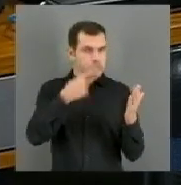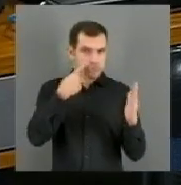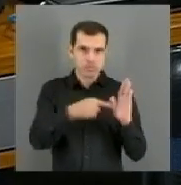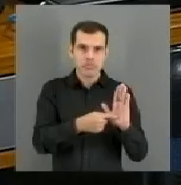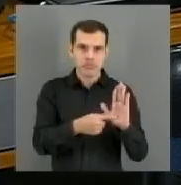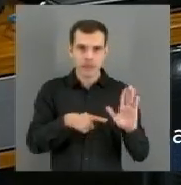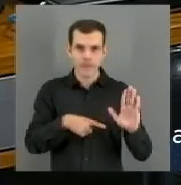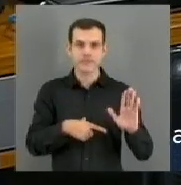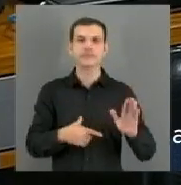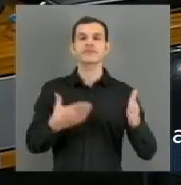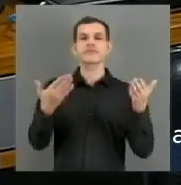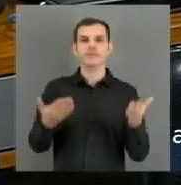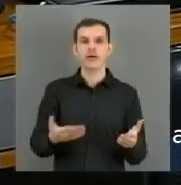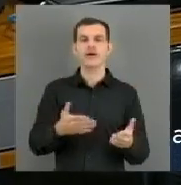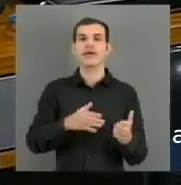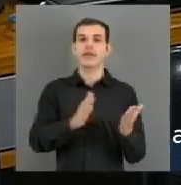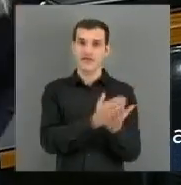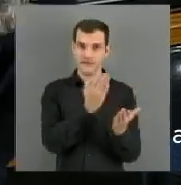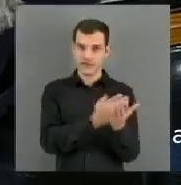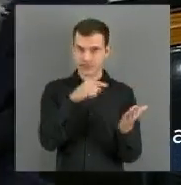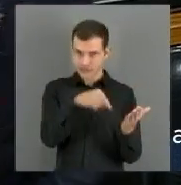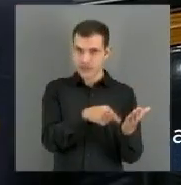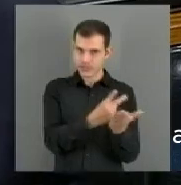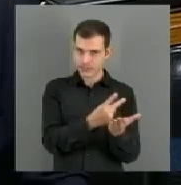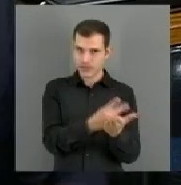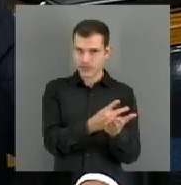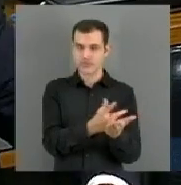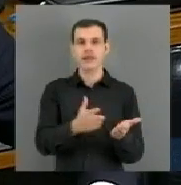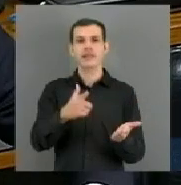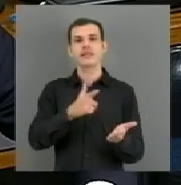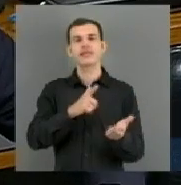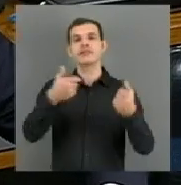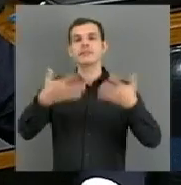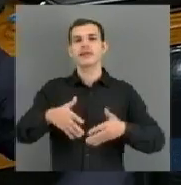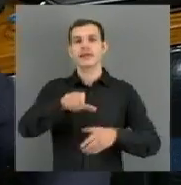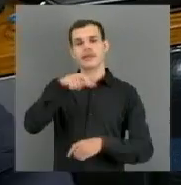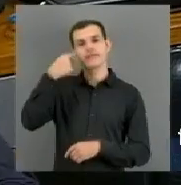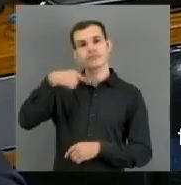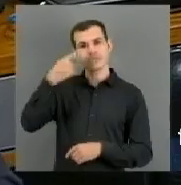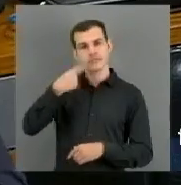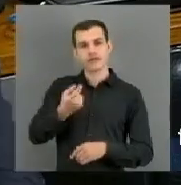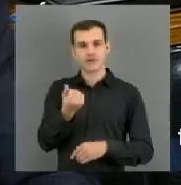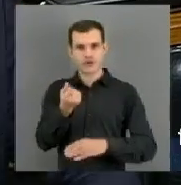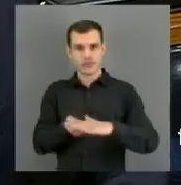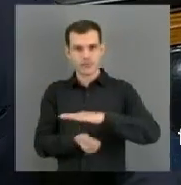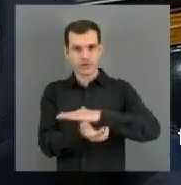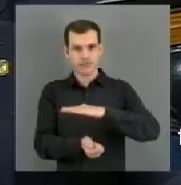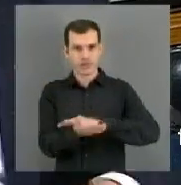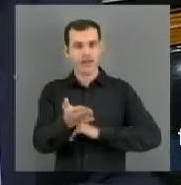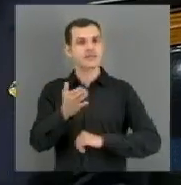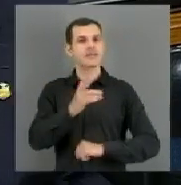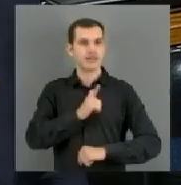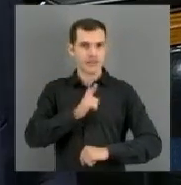Ainda segundo a Veja, a alegada cobrança de propina por parte do deputado Carreiras foi levada ao ministro